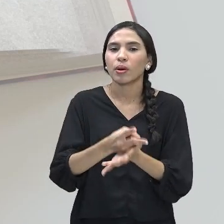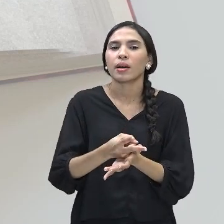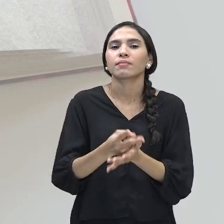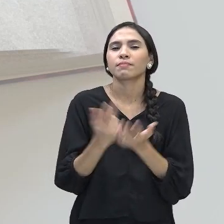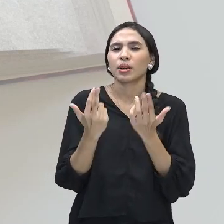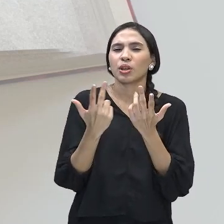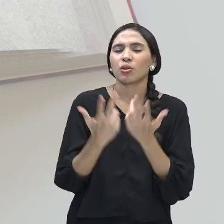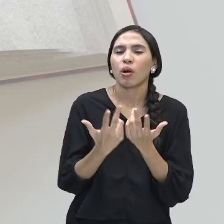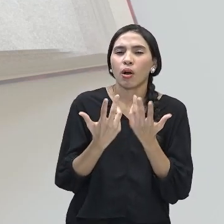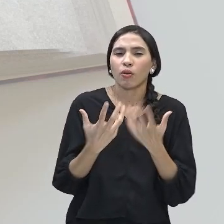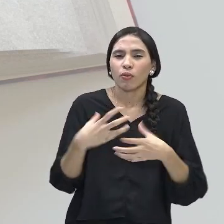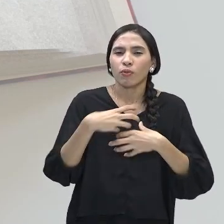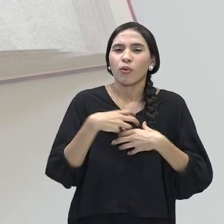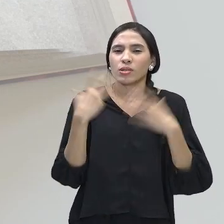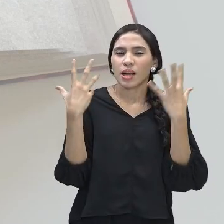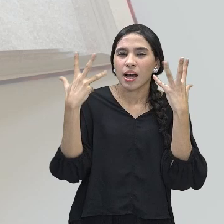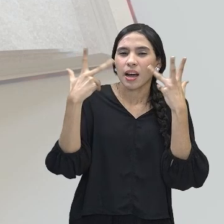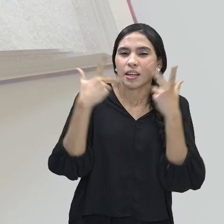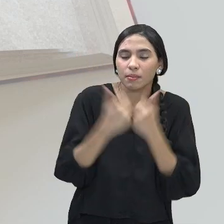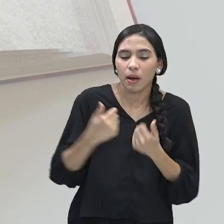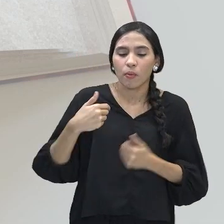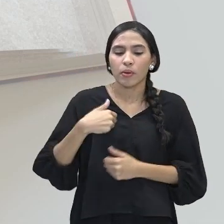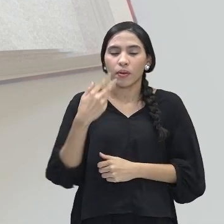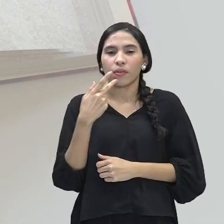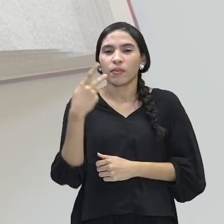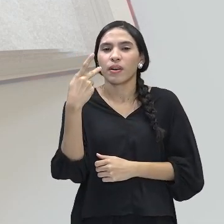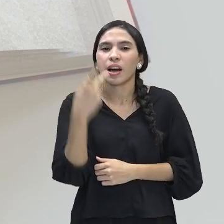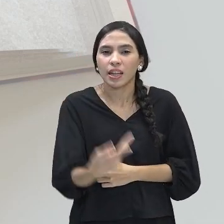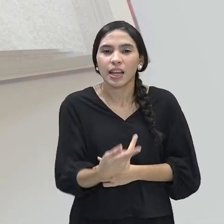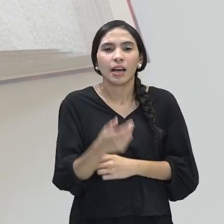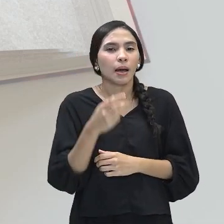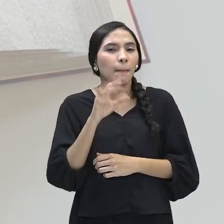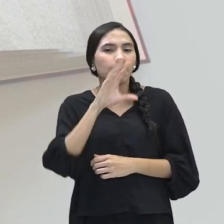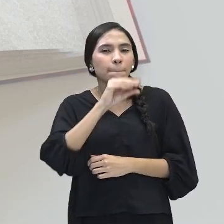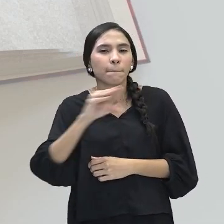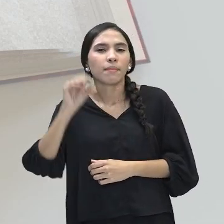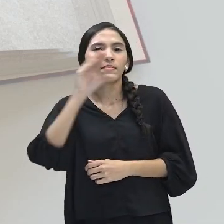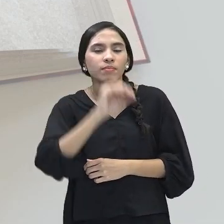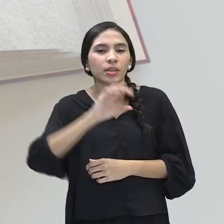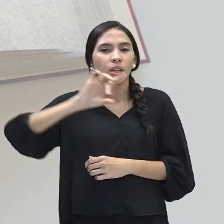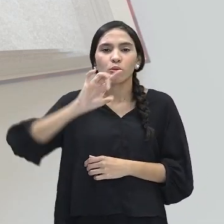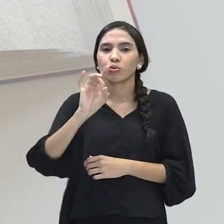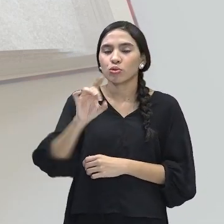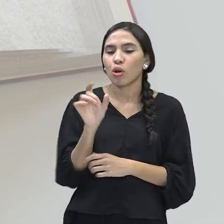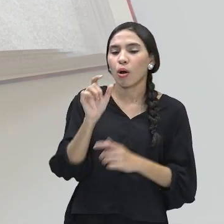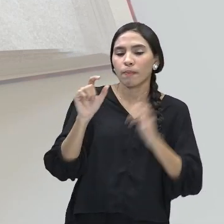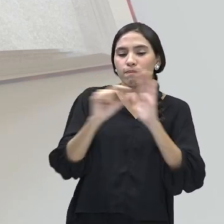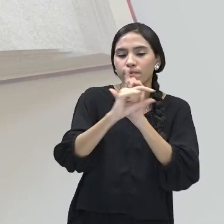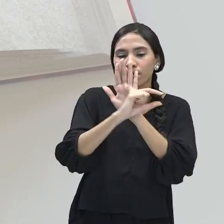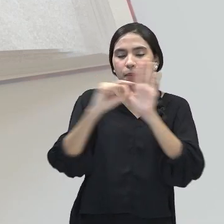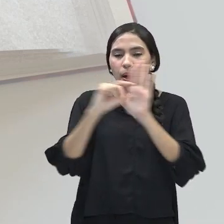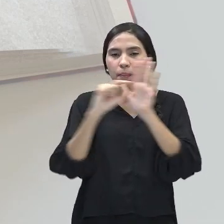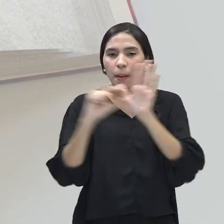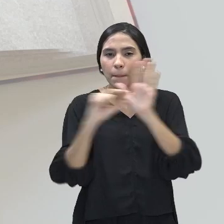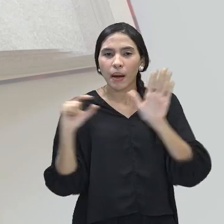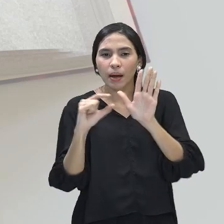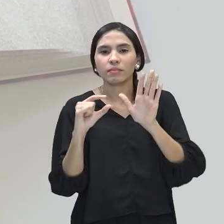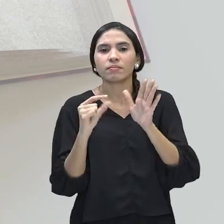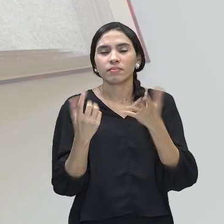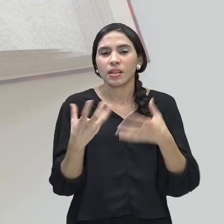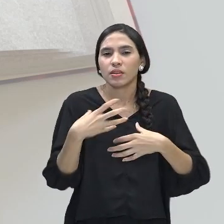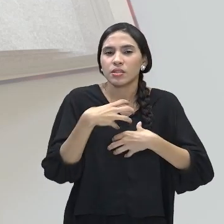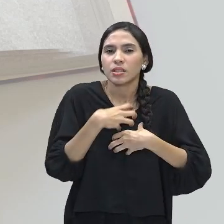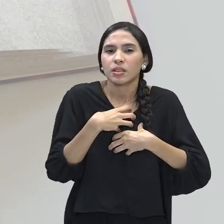e quando eu falar, serão palavras não pensadas e lentas, não levemente sentidas, não cheias